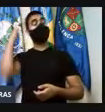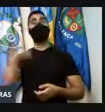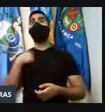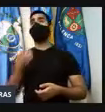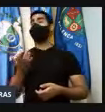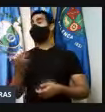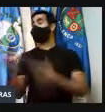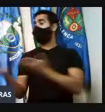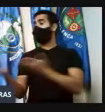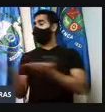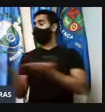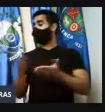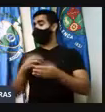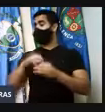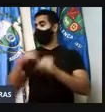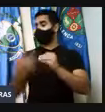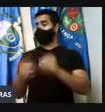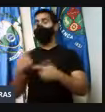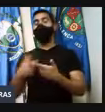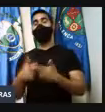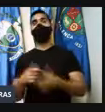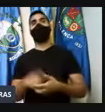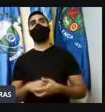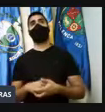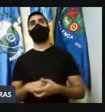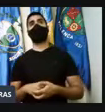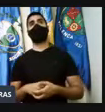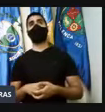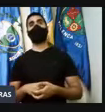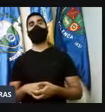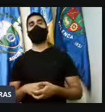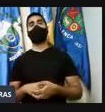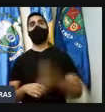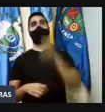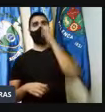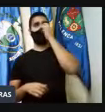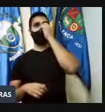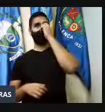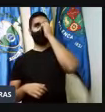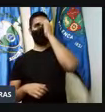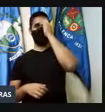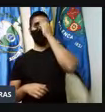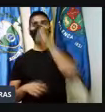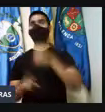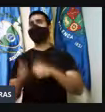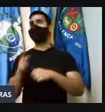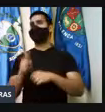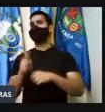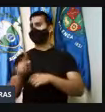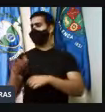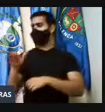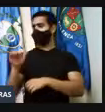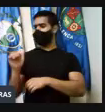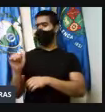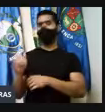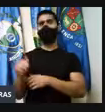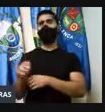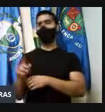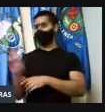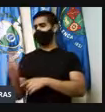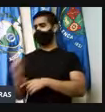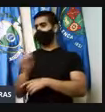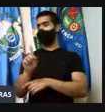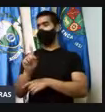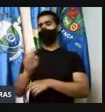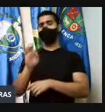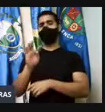e gostaria de justificar, porque todas as vezes que eles foram chamados aqui, eles estiveram presentes. Tiago